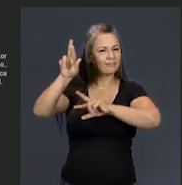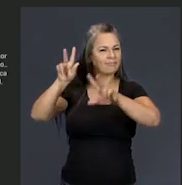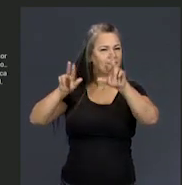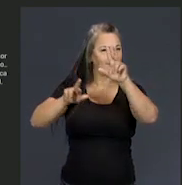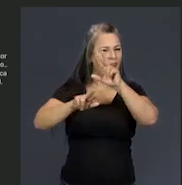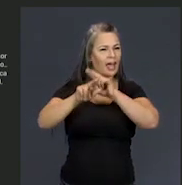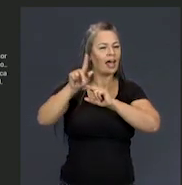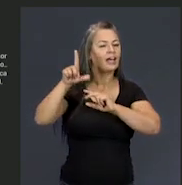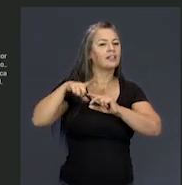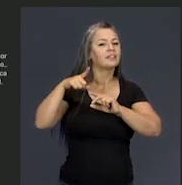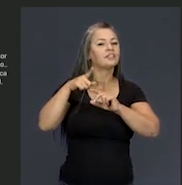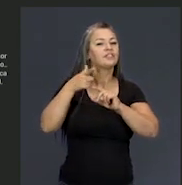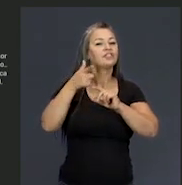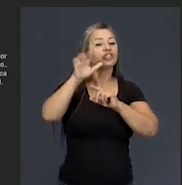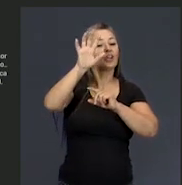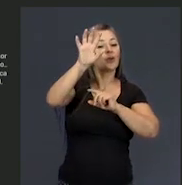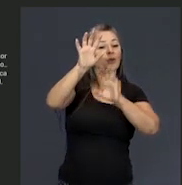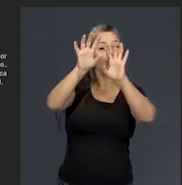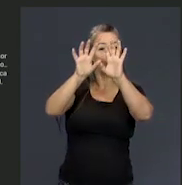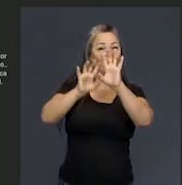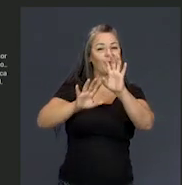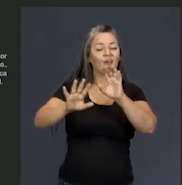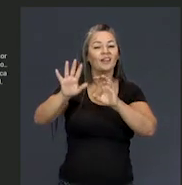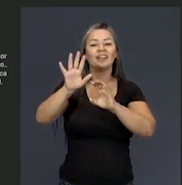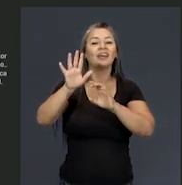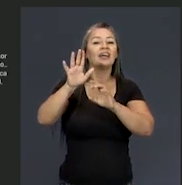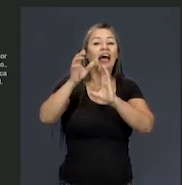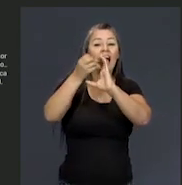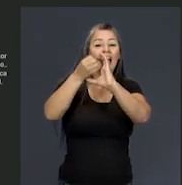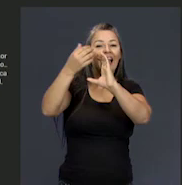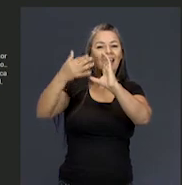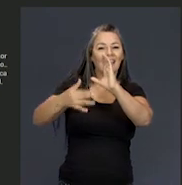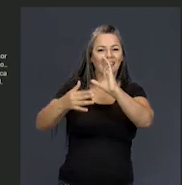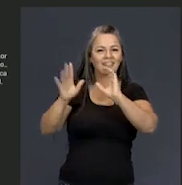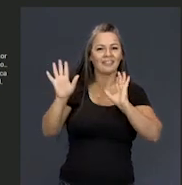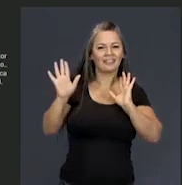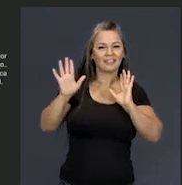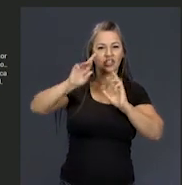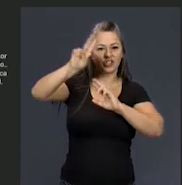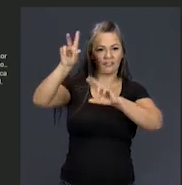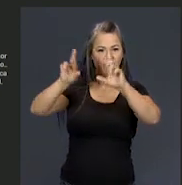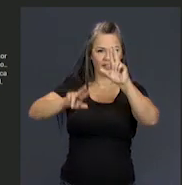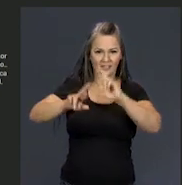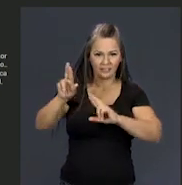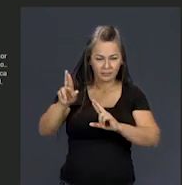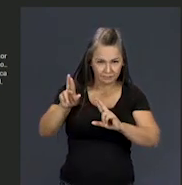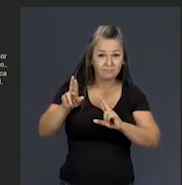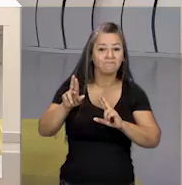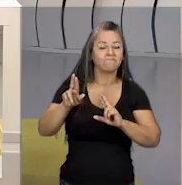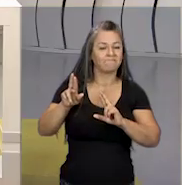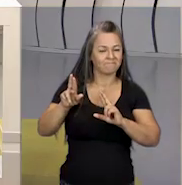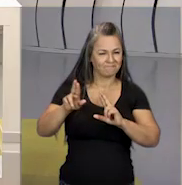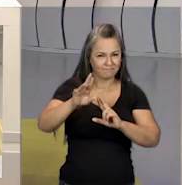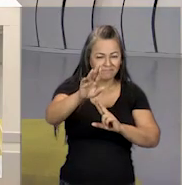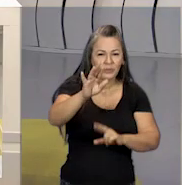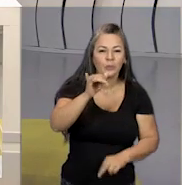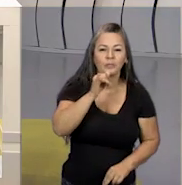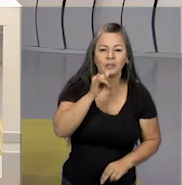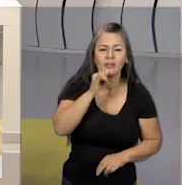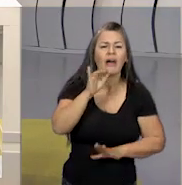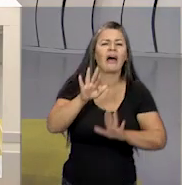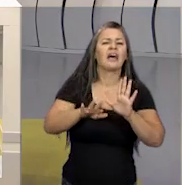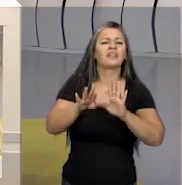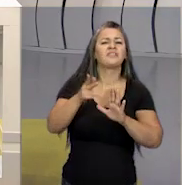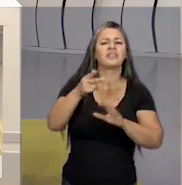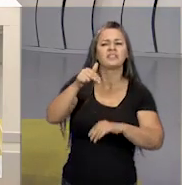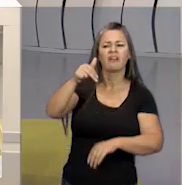vários Nordestes no seu espaço. Isso é interessante, essa riqueza do Nordeste, né? Porque geralmente a gente tem muito um preconceito em relação